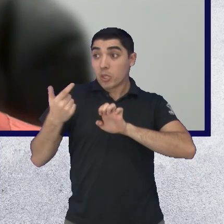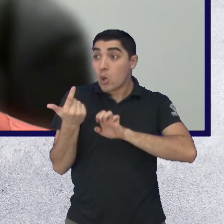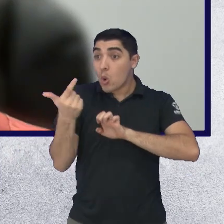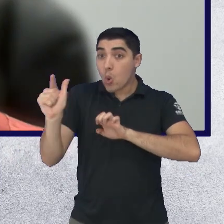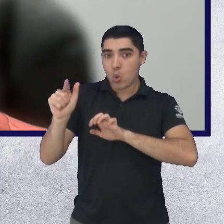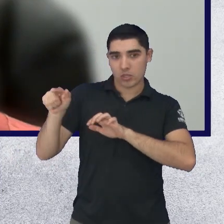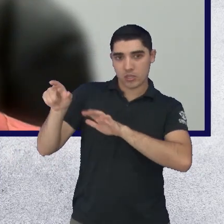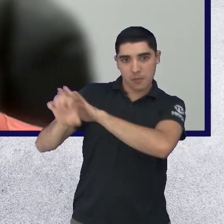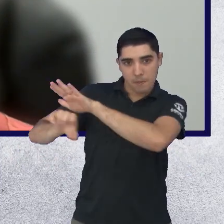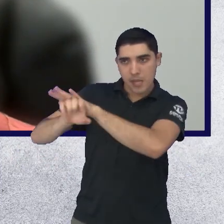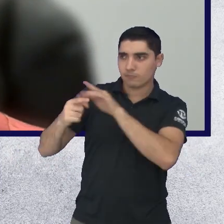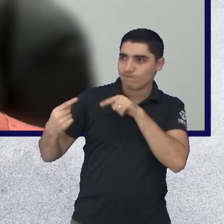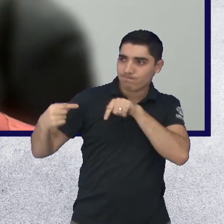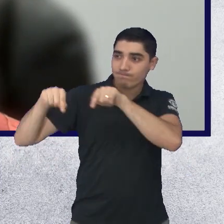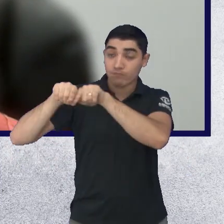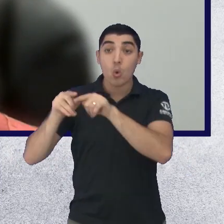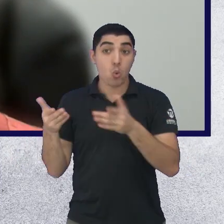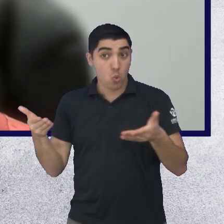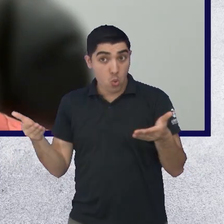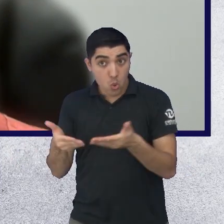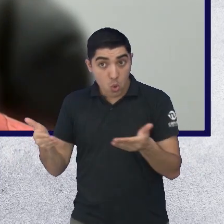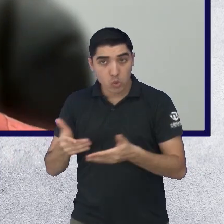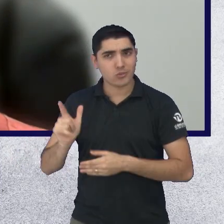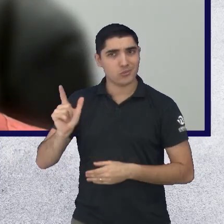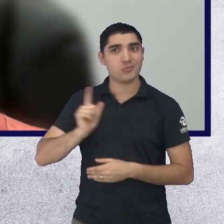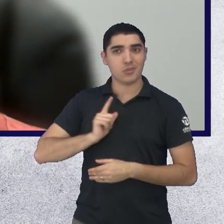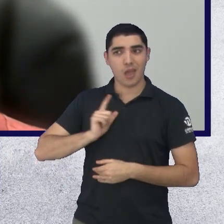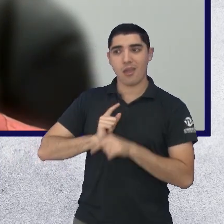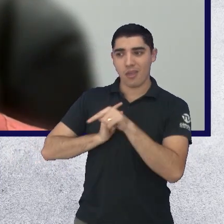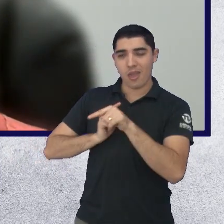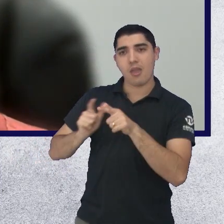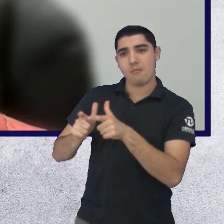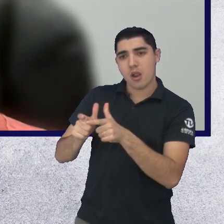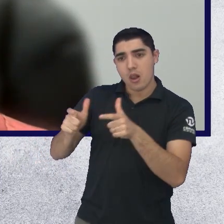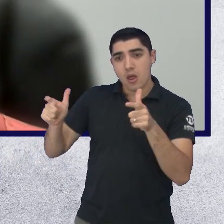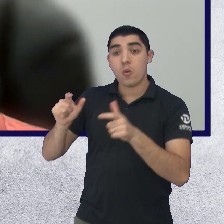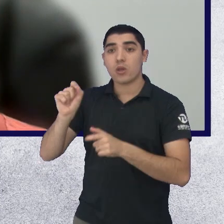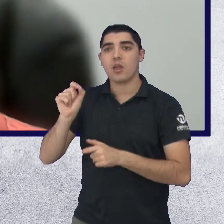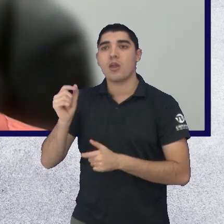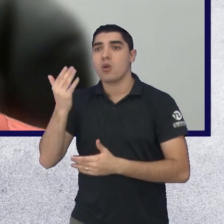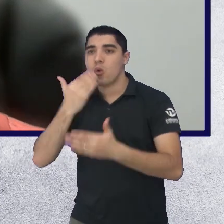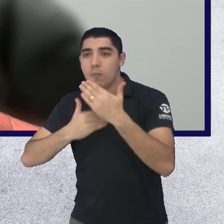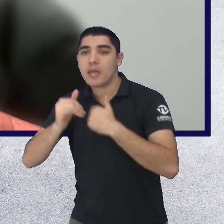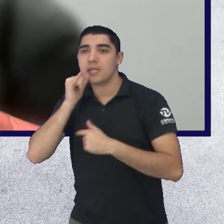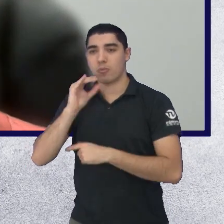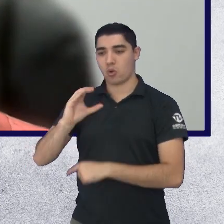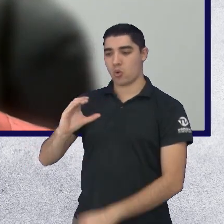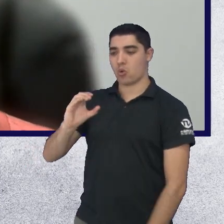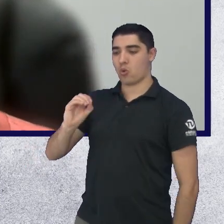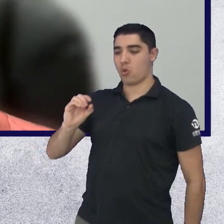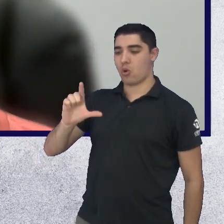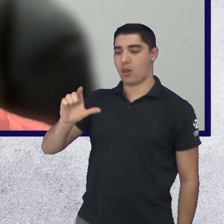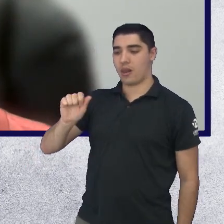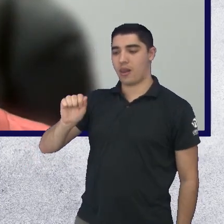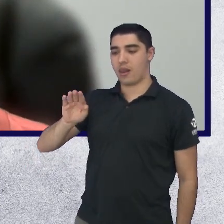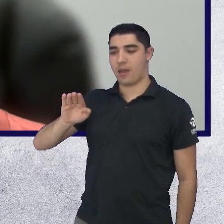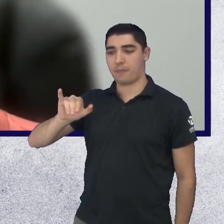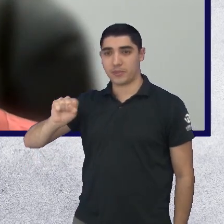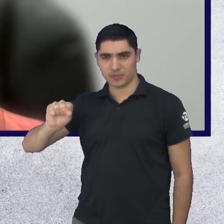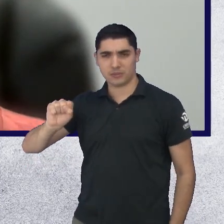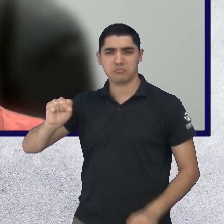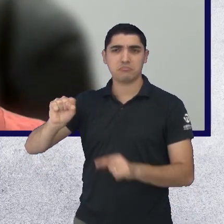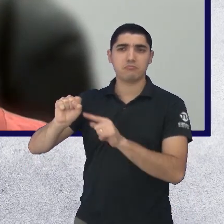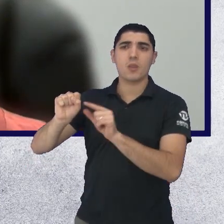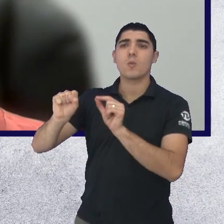do mercado? Hoje há uma tendência muito grande dentro da alimentação de trabalhar com collabs. Então, às vezes, pode surgir